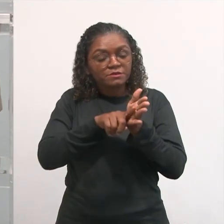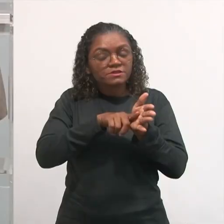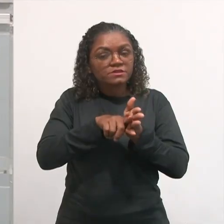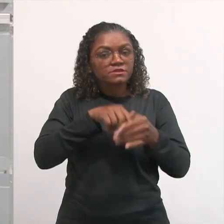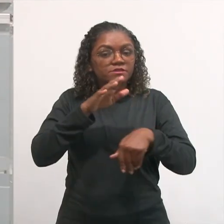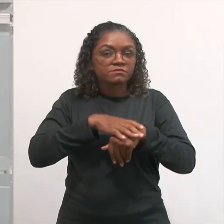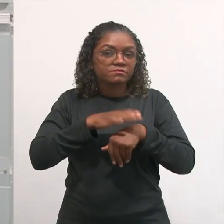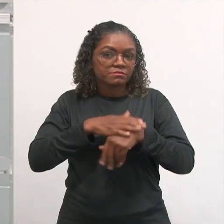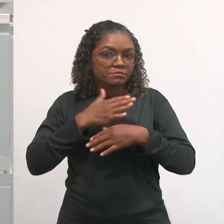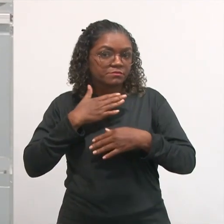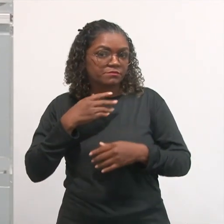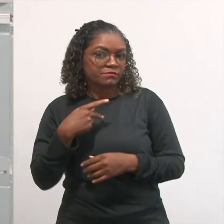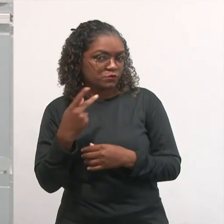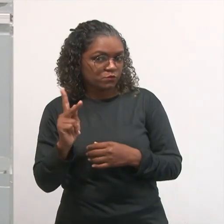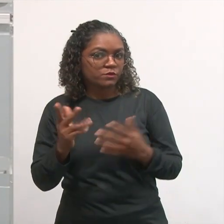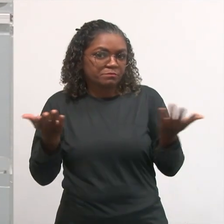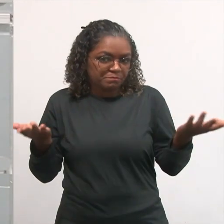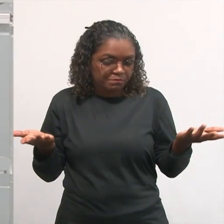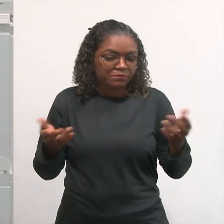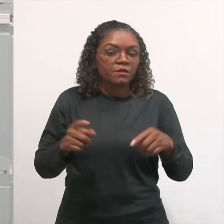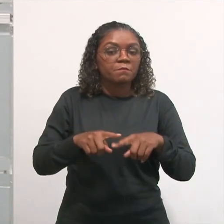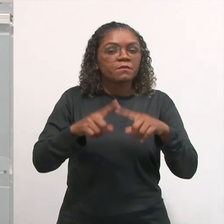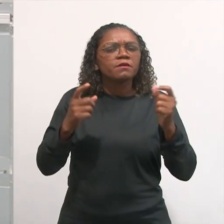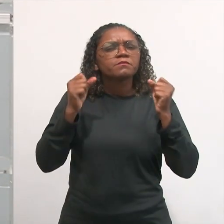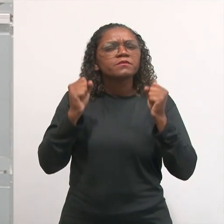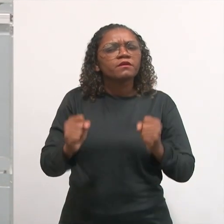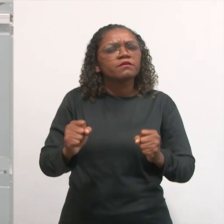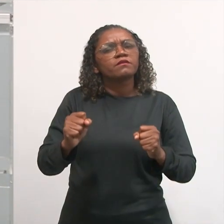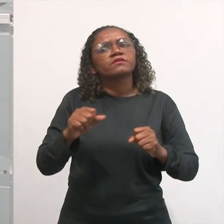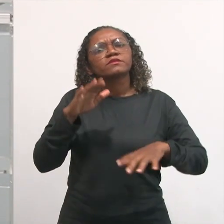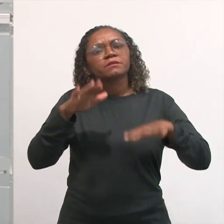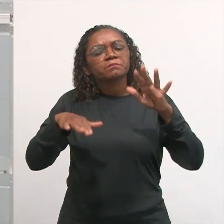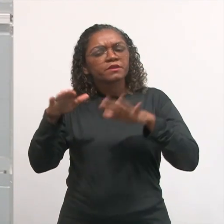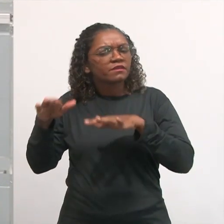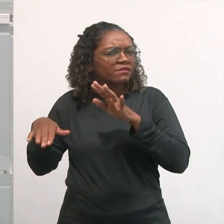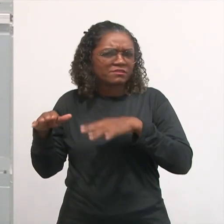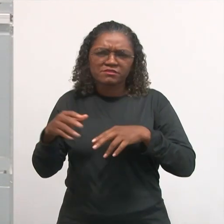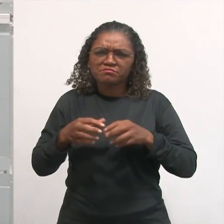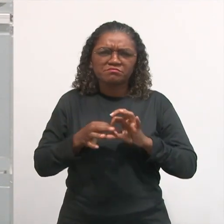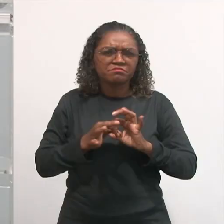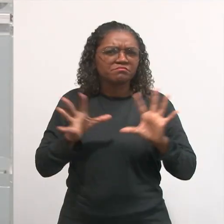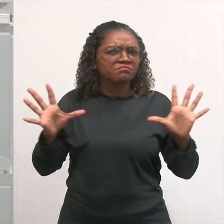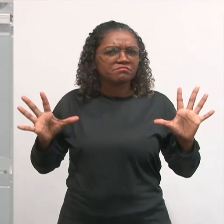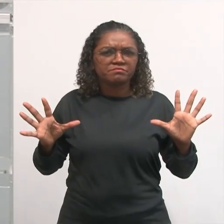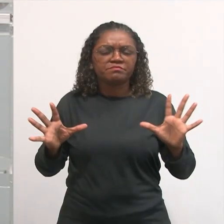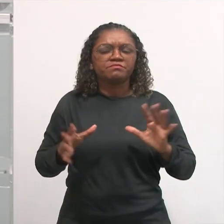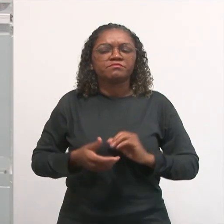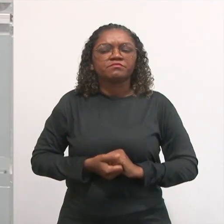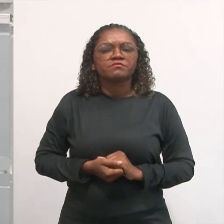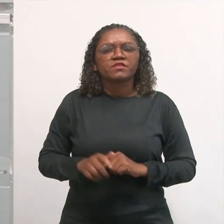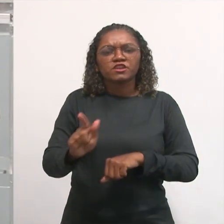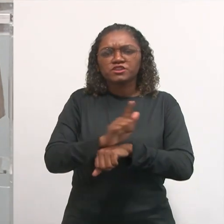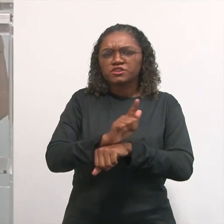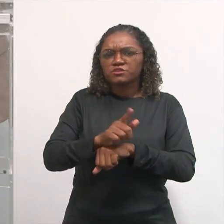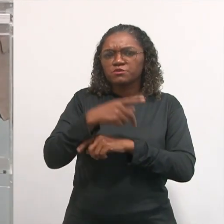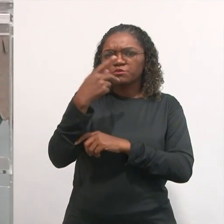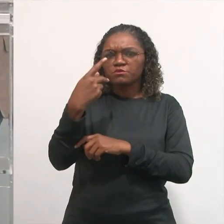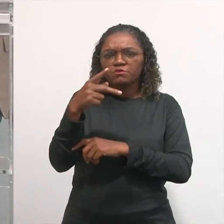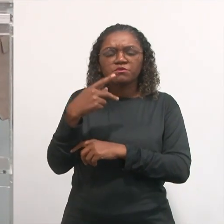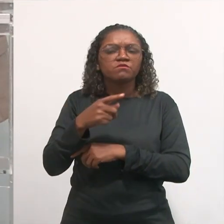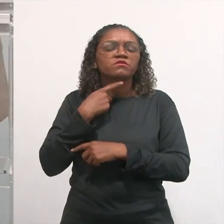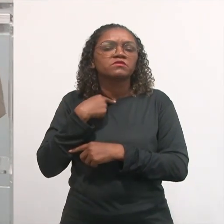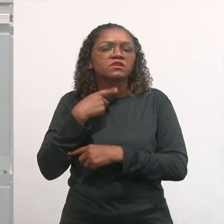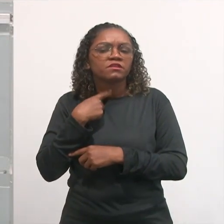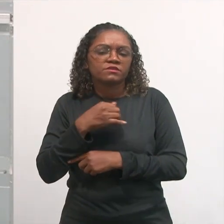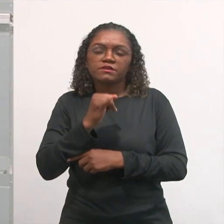saber extrato masculino e feminino. Mas eu posso fazer em quantos extratos quiser, tá bom? Você, como gestor, pode fazer em quantos extratos